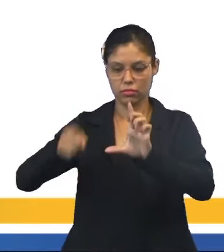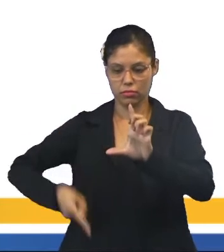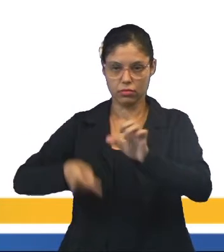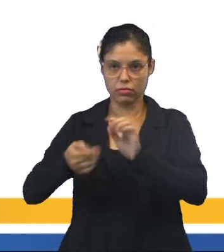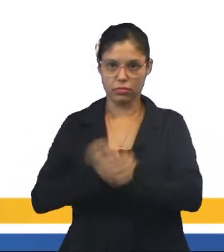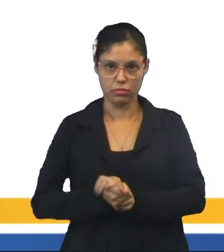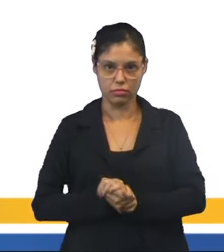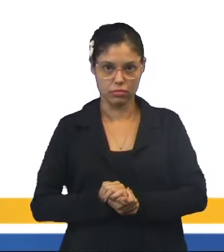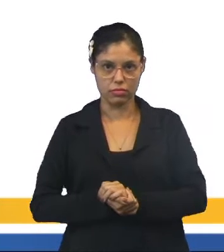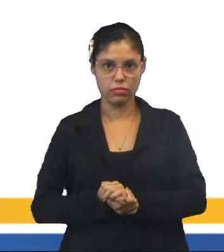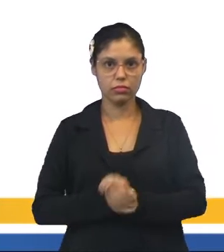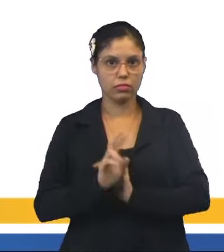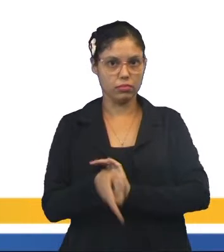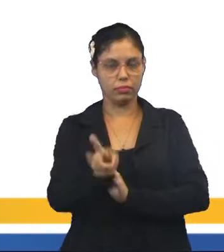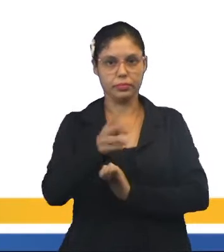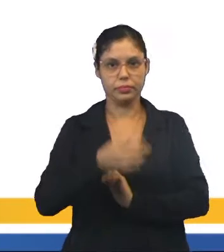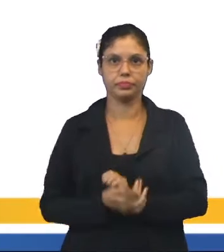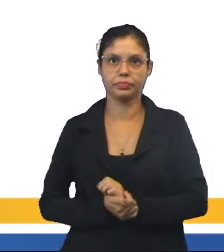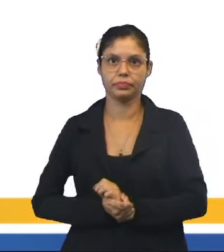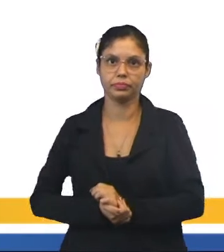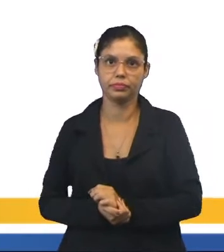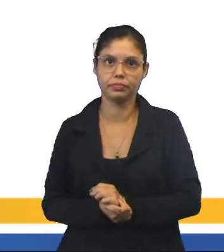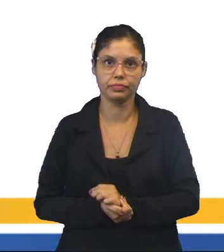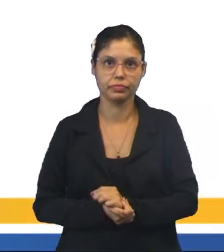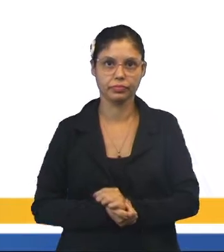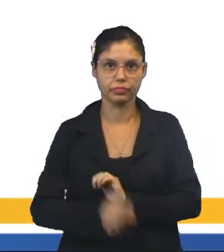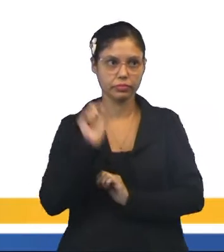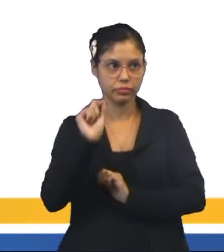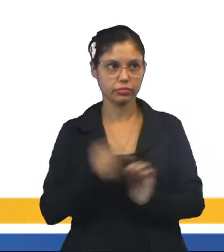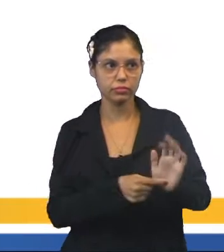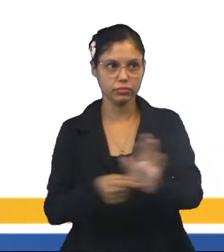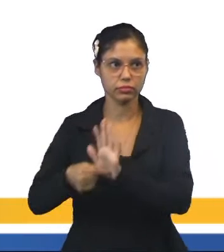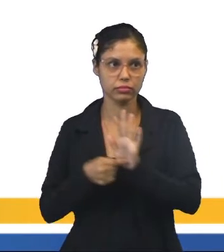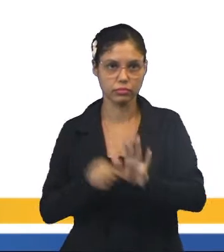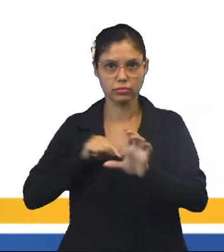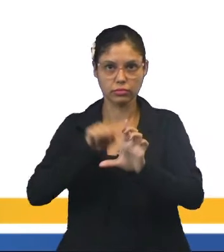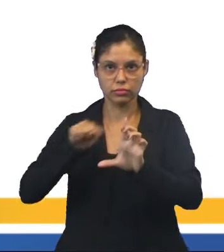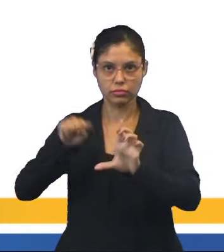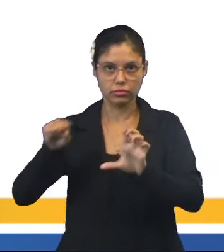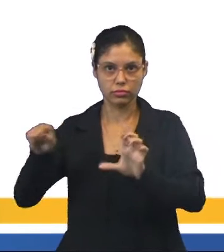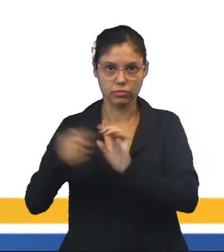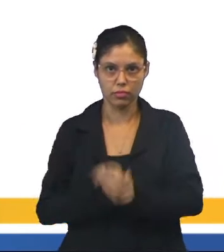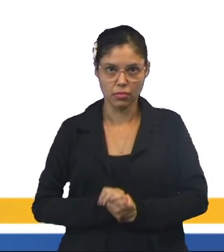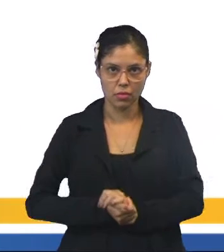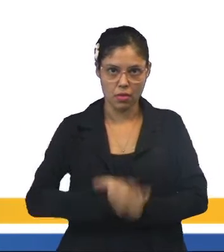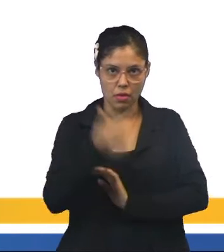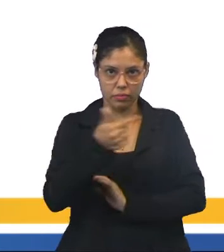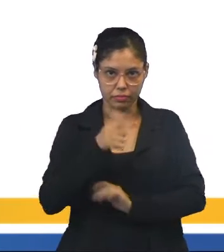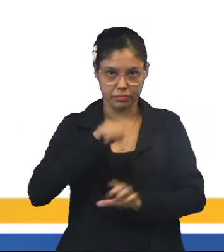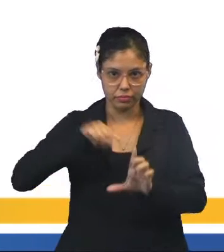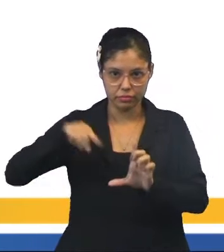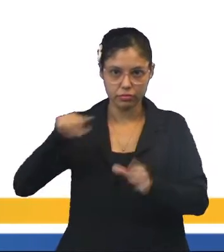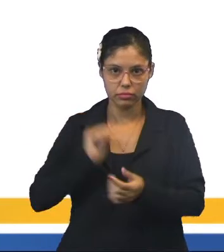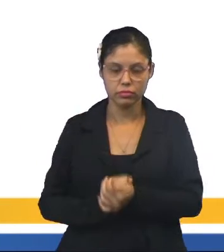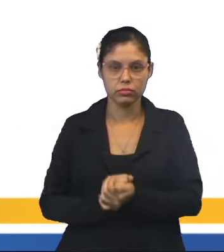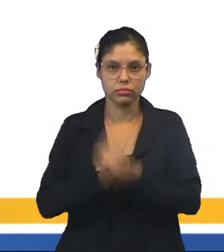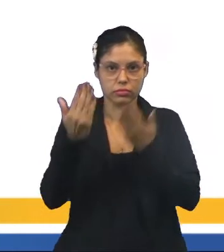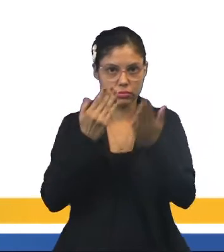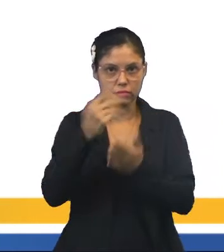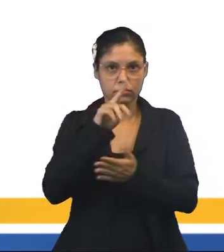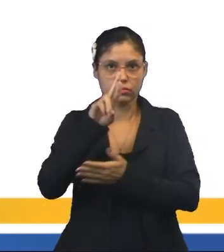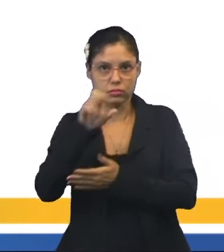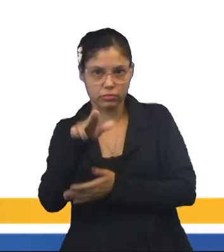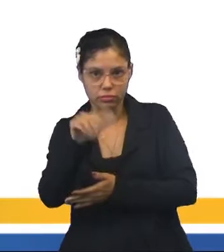baixo. Continuando. Então vamos mostrar que aí o gráfico de funções do segundo grau é uma